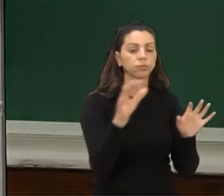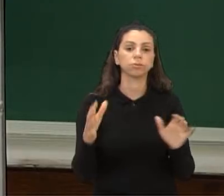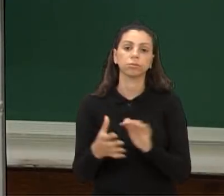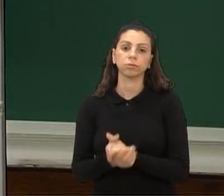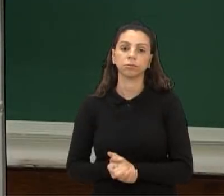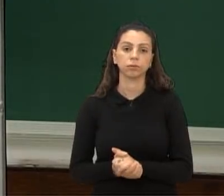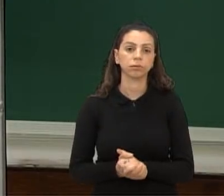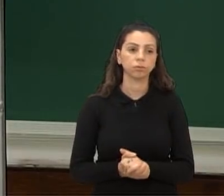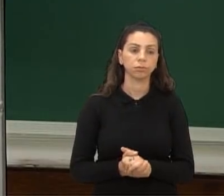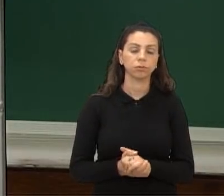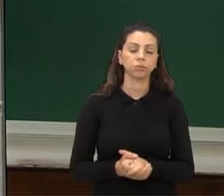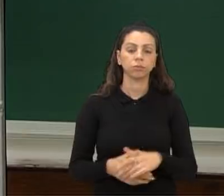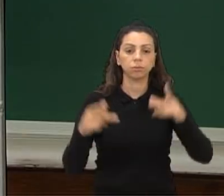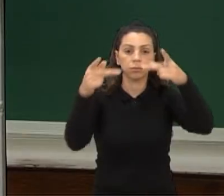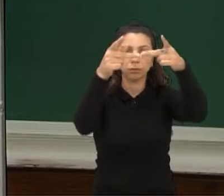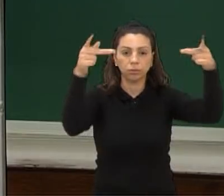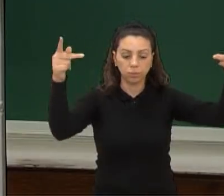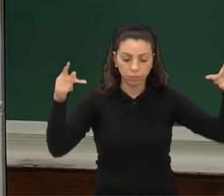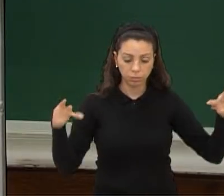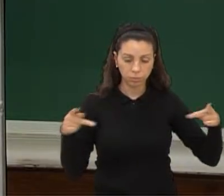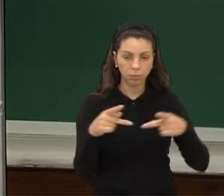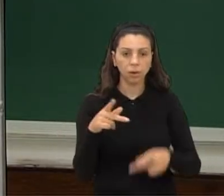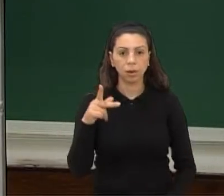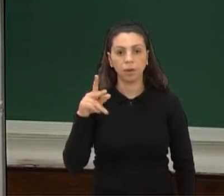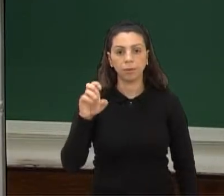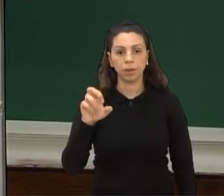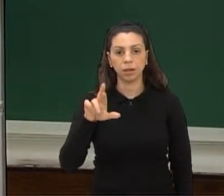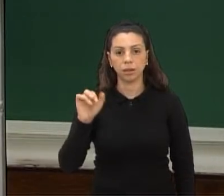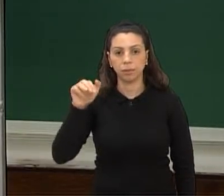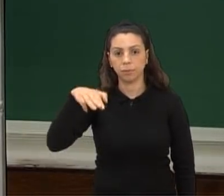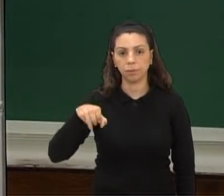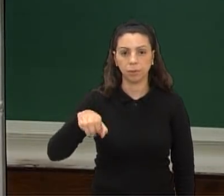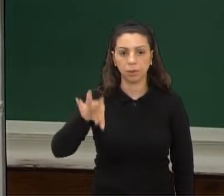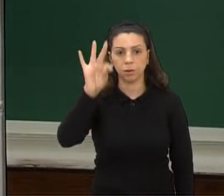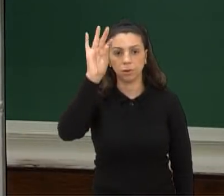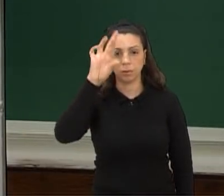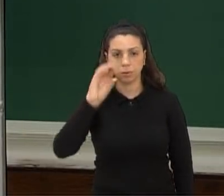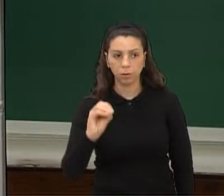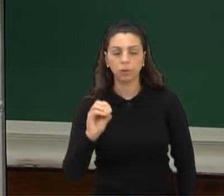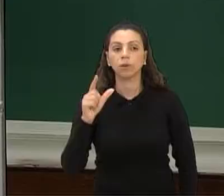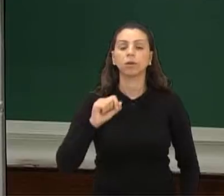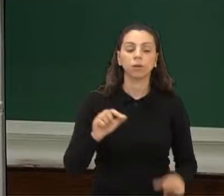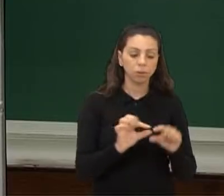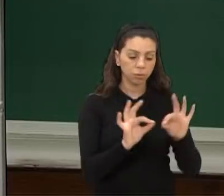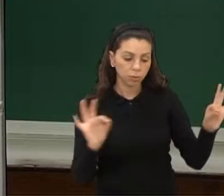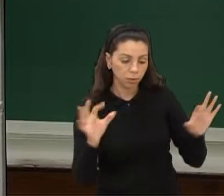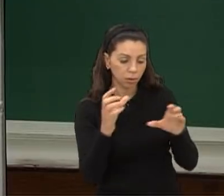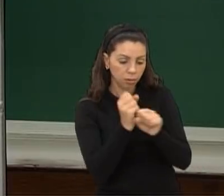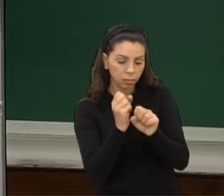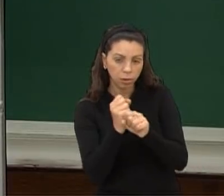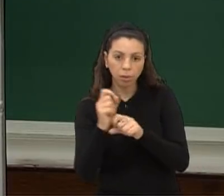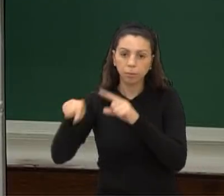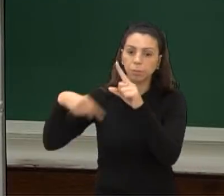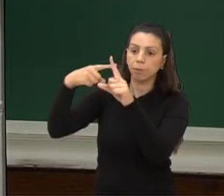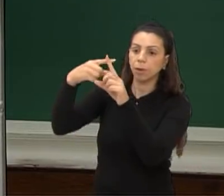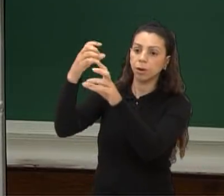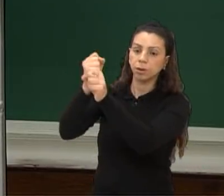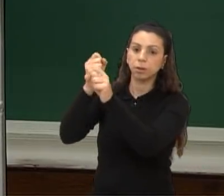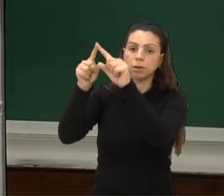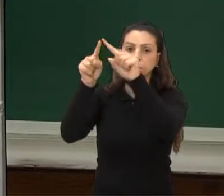você represente o perímetro, quer que você escreva uma equação que nos permita calcular o